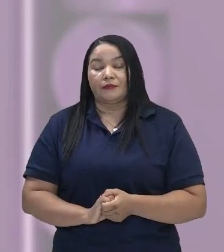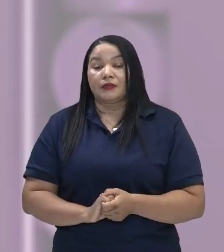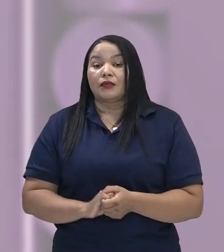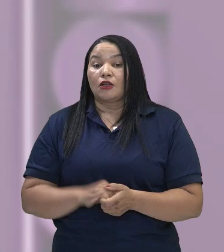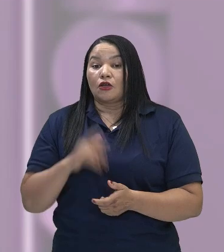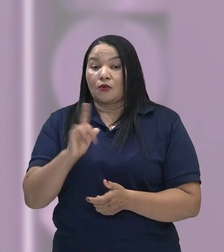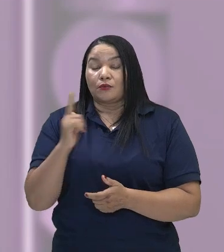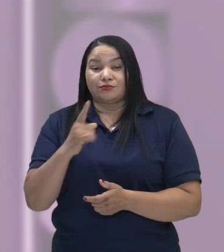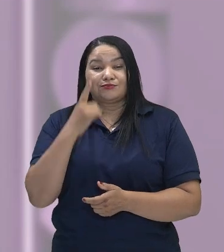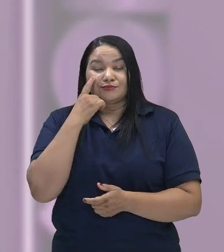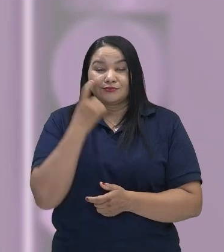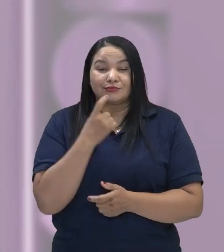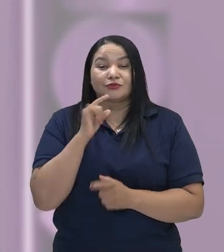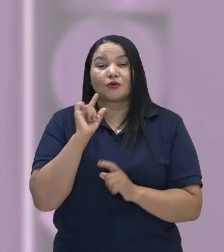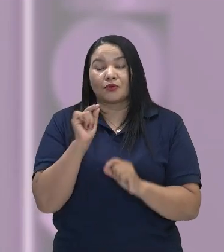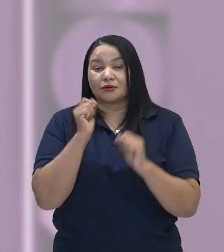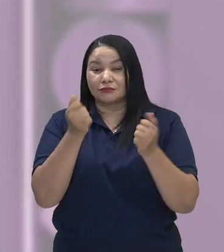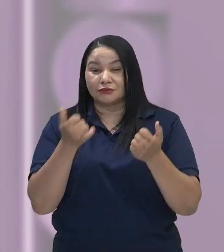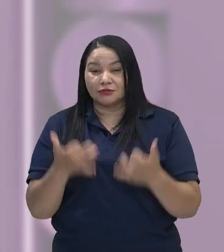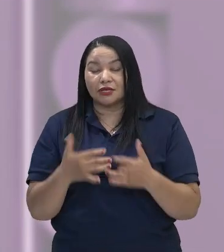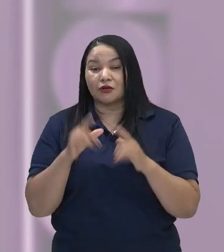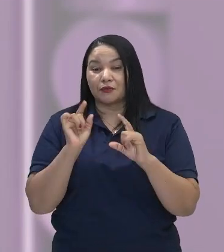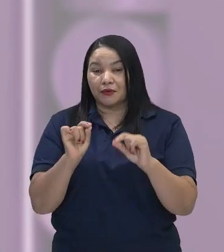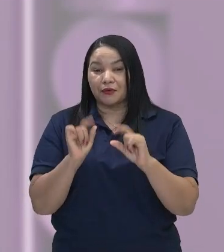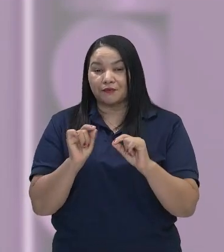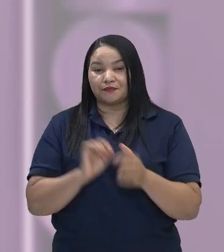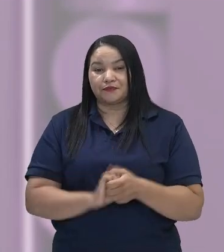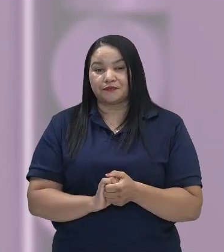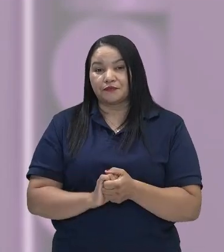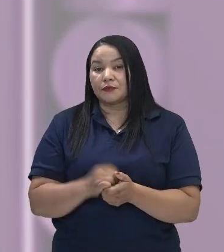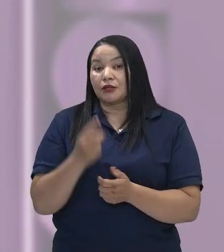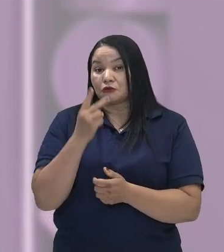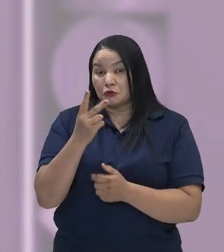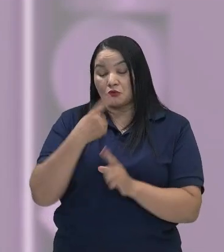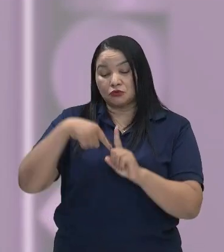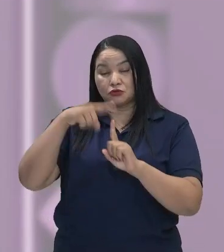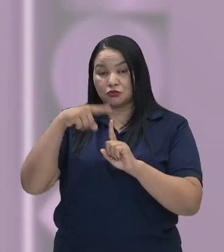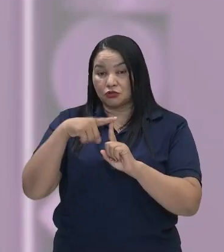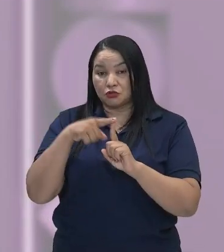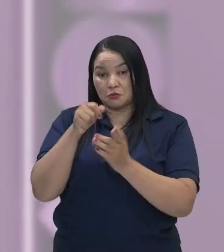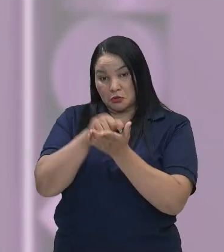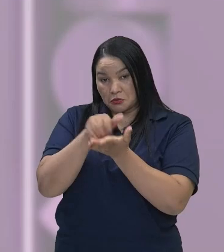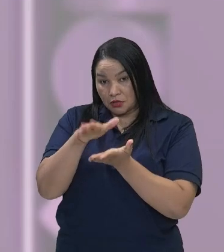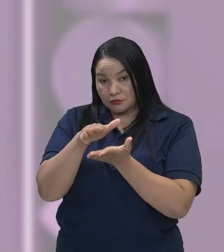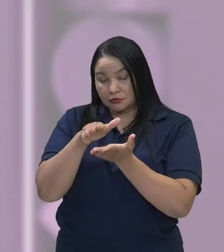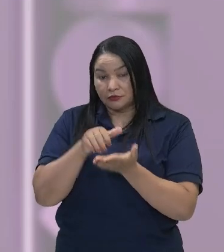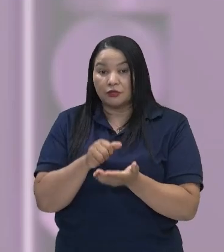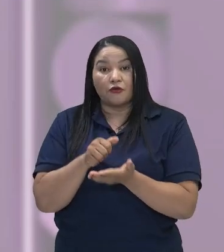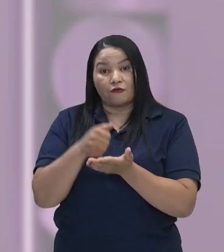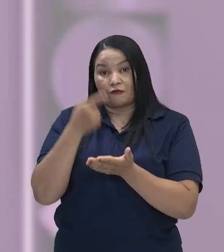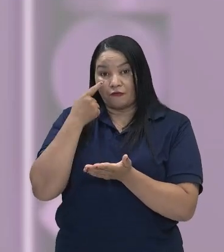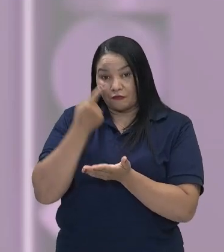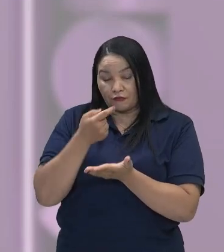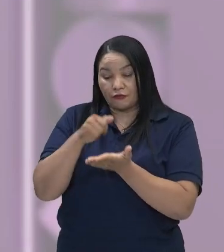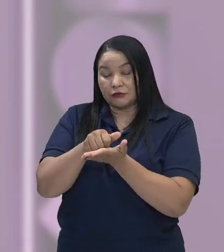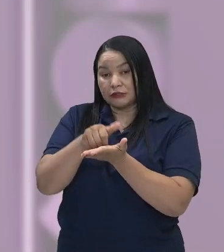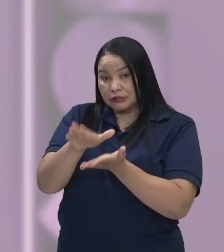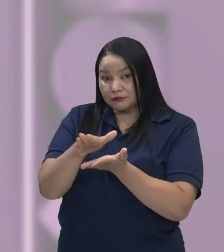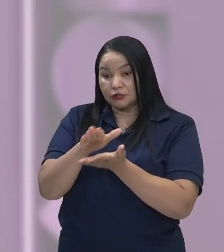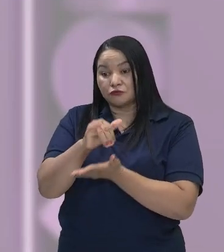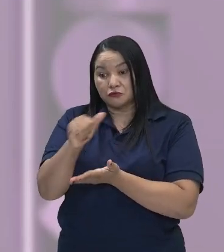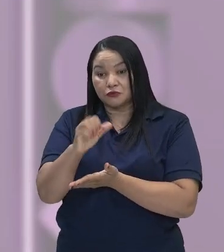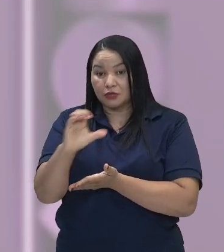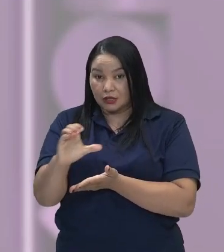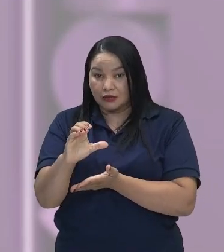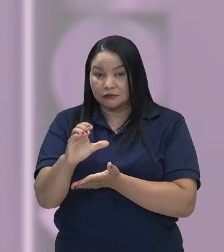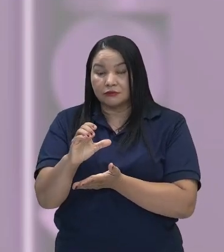muito interessante nós abordamos, eu quero chamar a atenção, a questão de dois tipos de demissão. Vocês viram? Tem demissão por justa causa